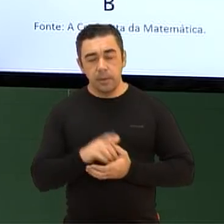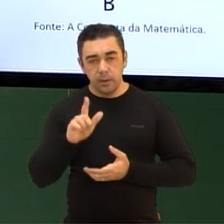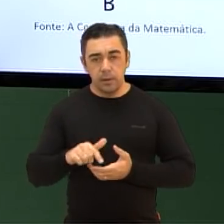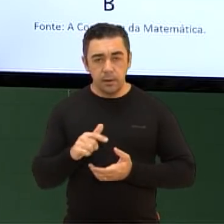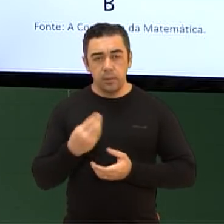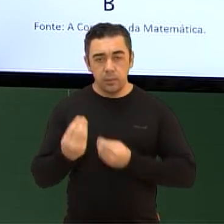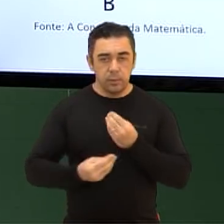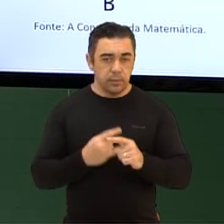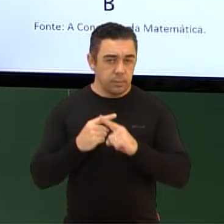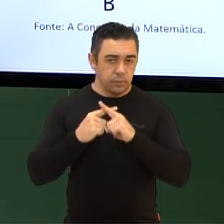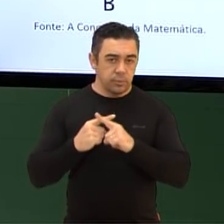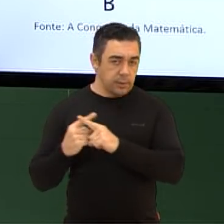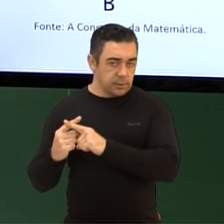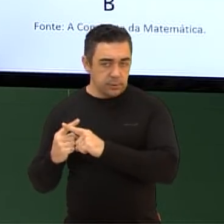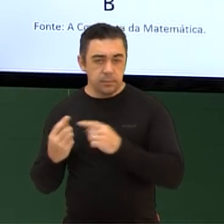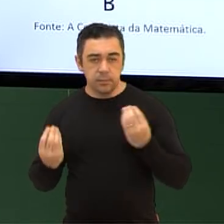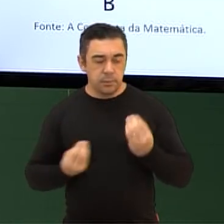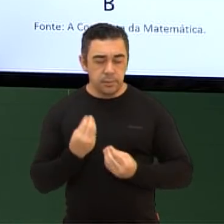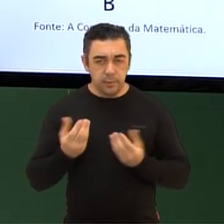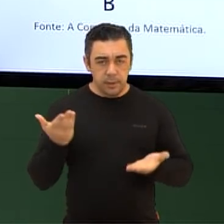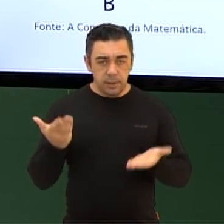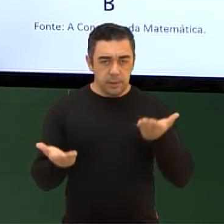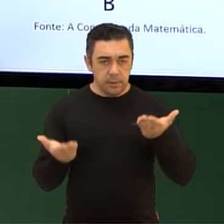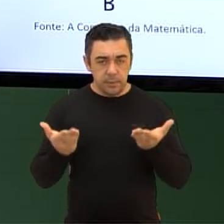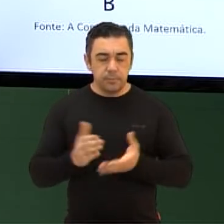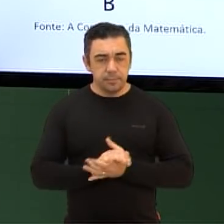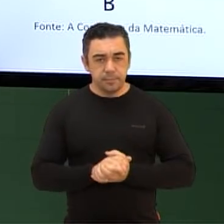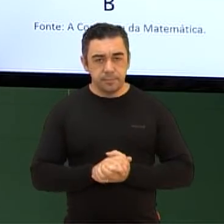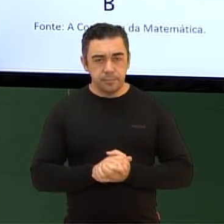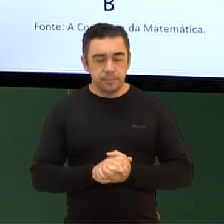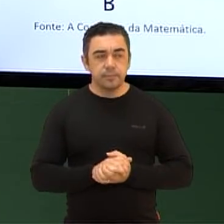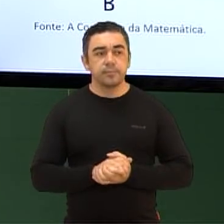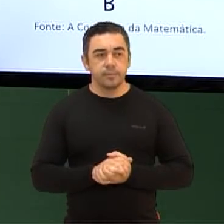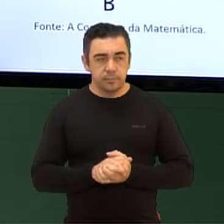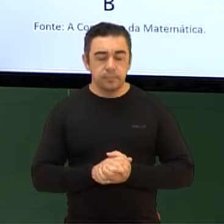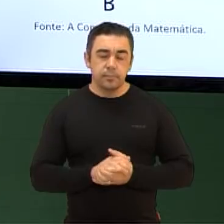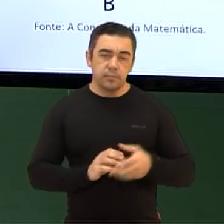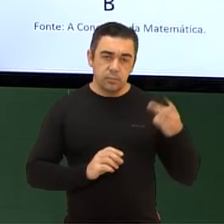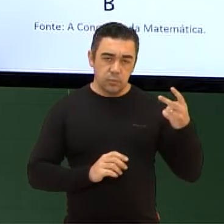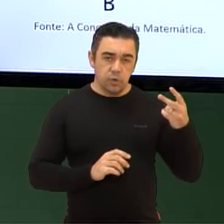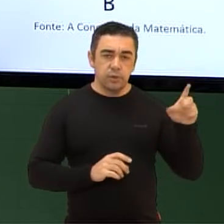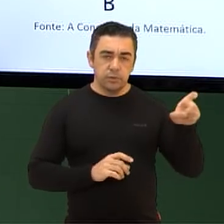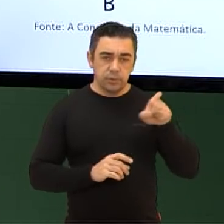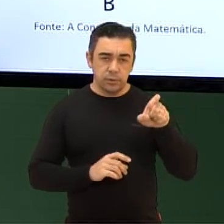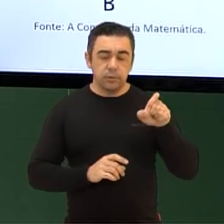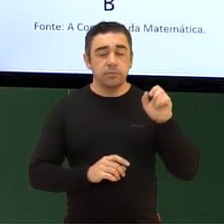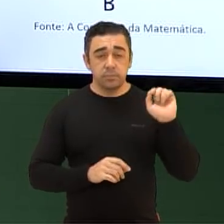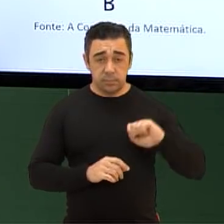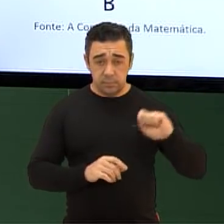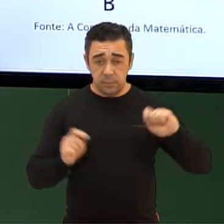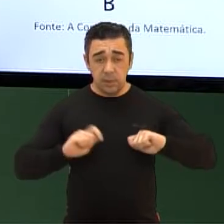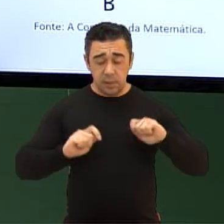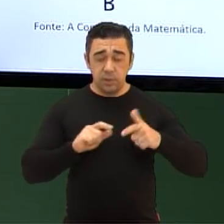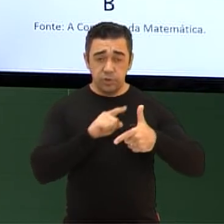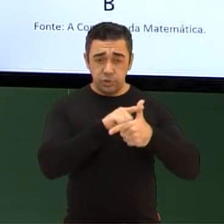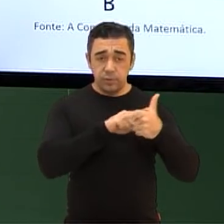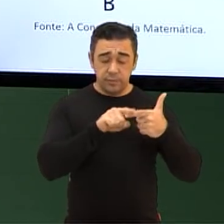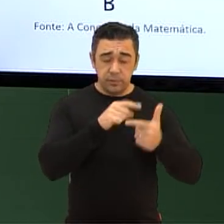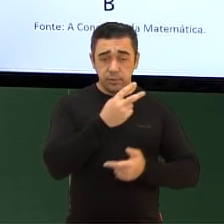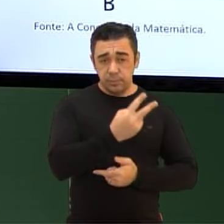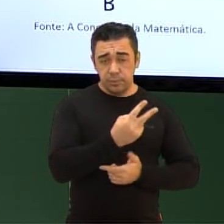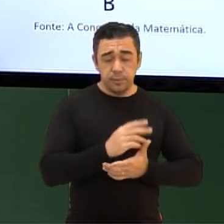princípio multiplicativo para equilibrarmos. Se esse 2 está multiplicando, eu posso dividi-lo